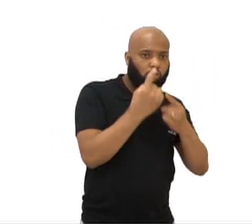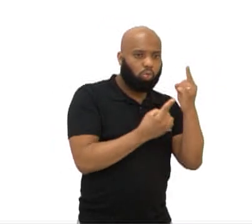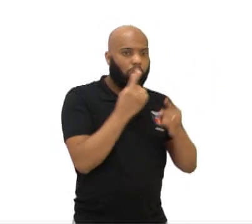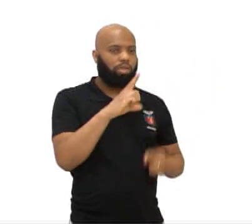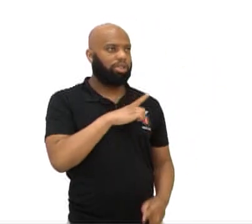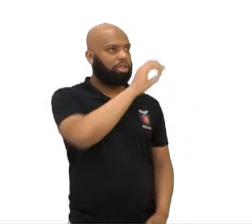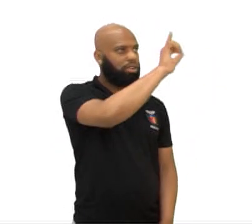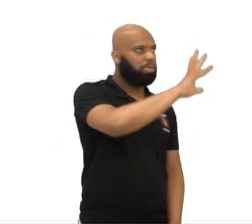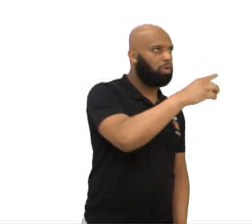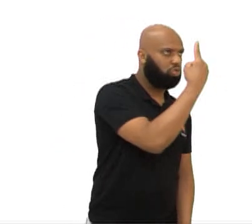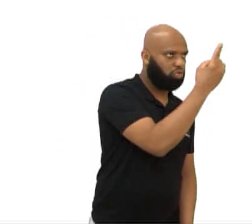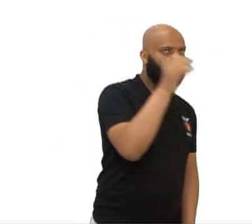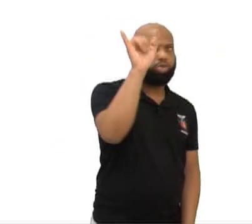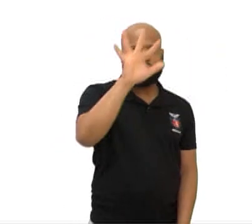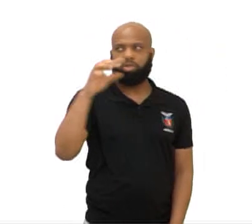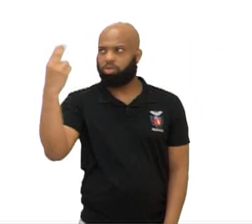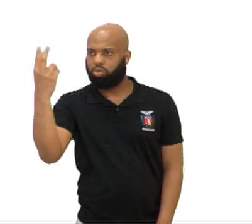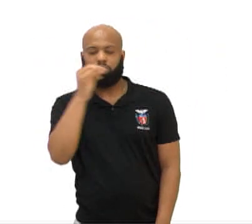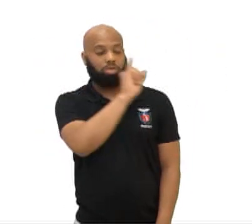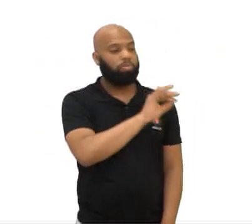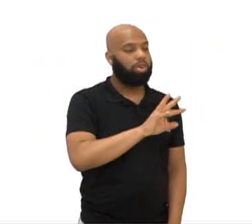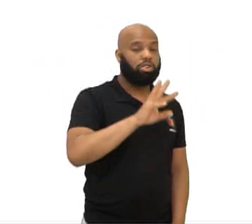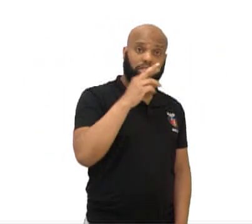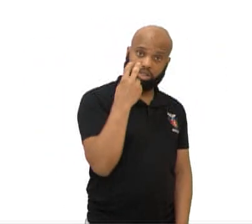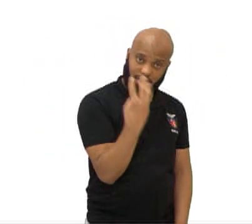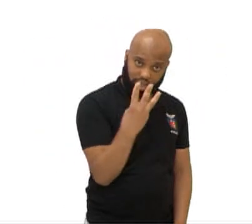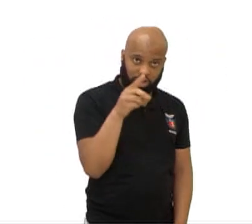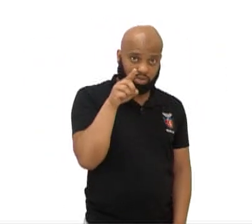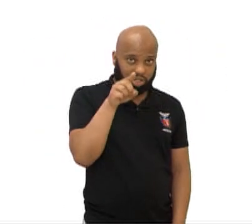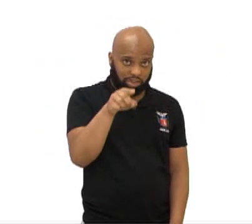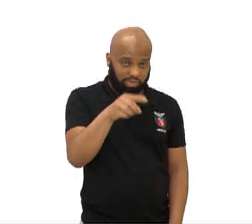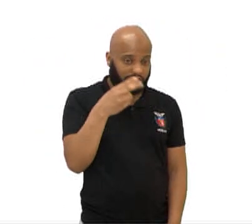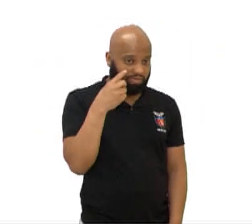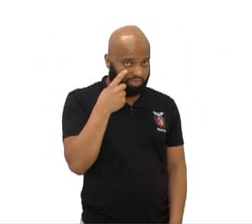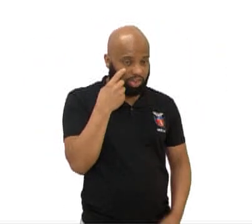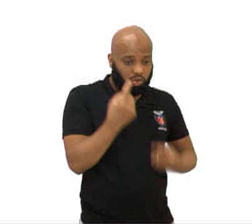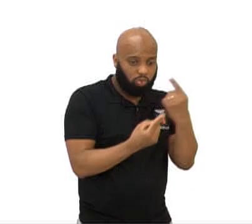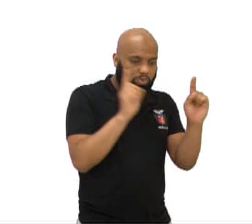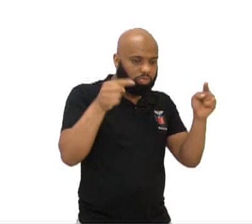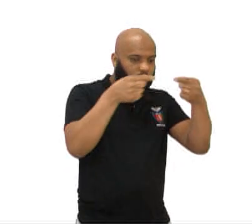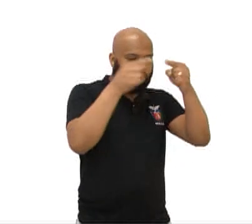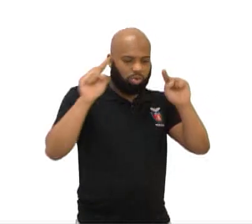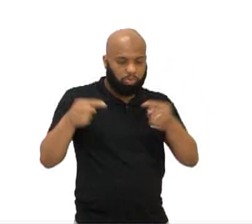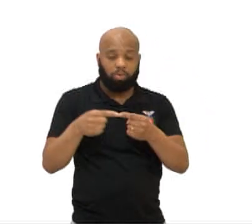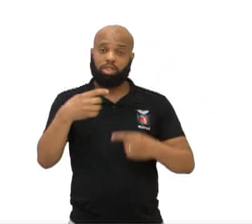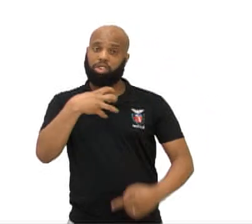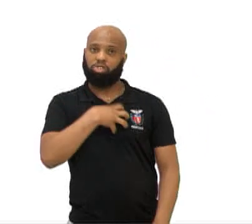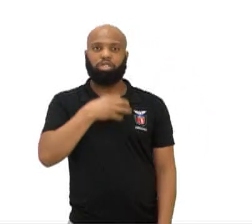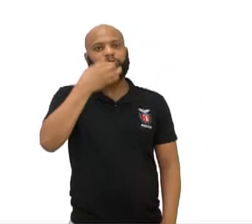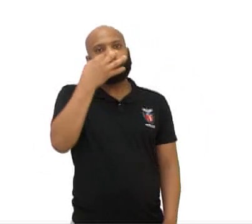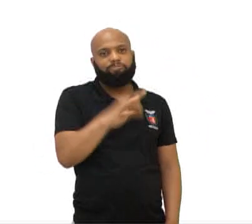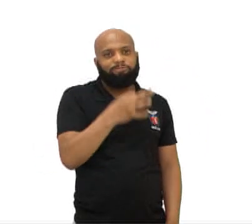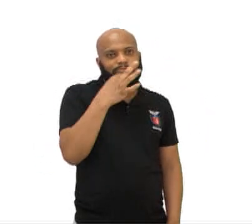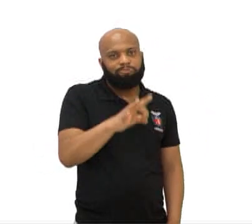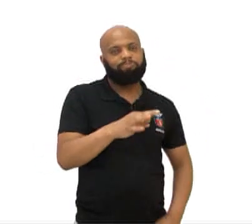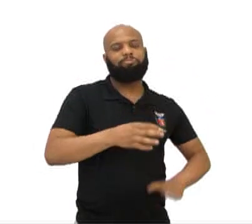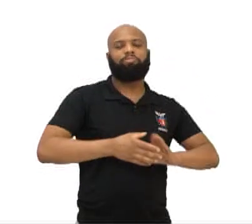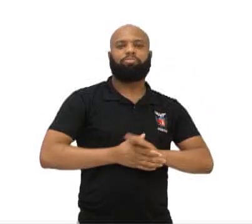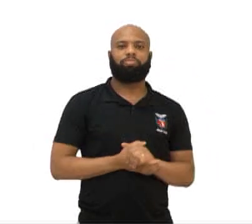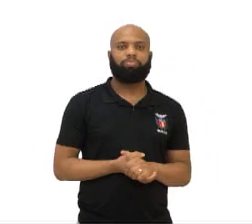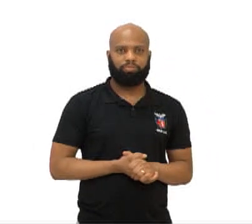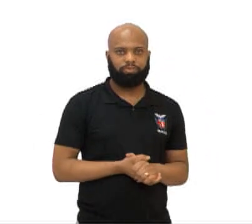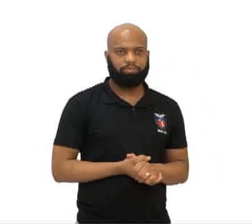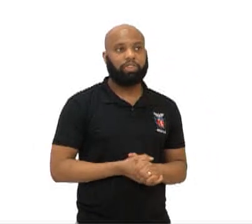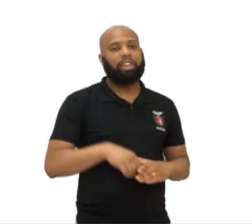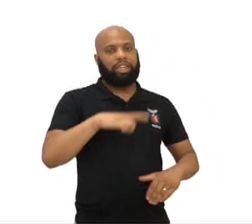olho normal e por último o olho com hipermetropia. E na letra E, o olho normal, depois o olho com hipermetropia e o olho com